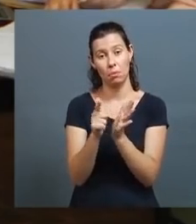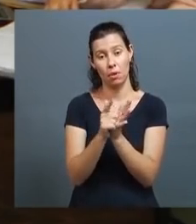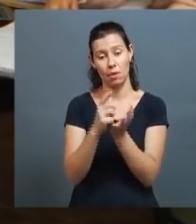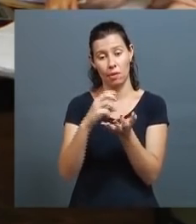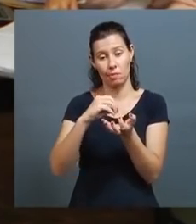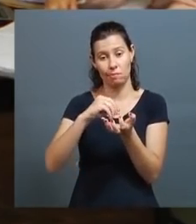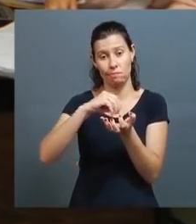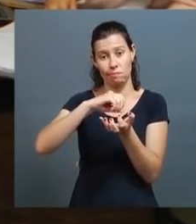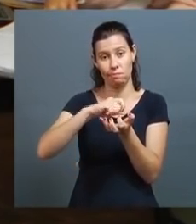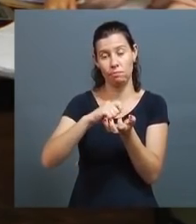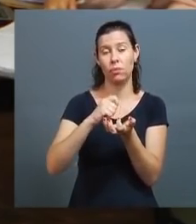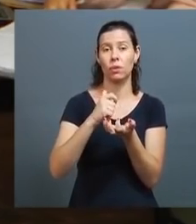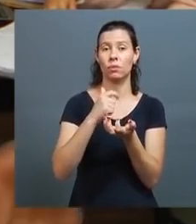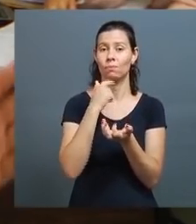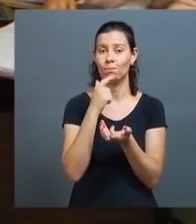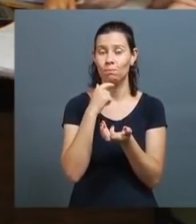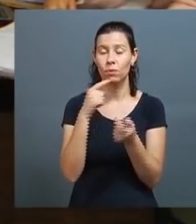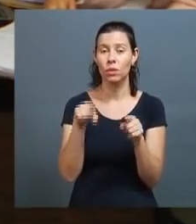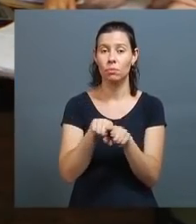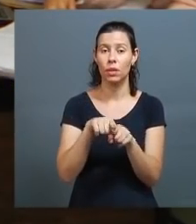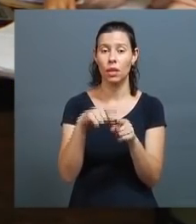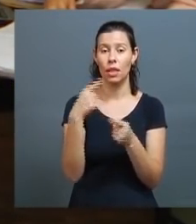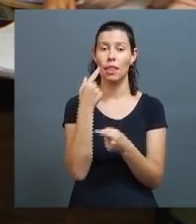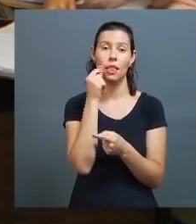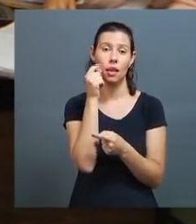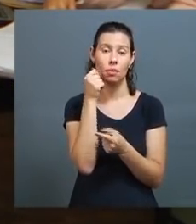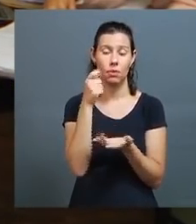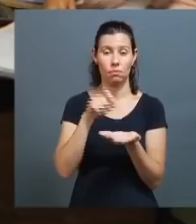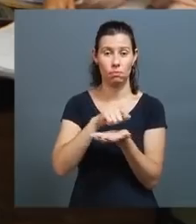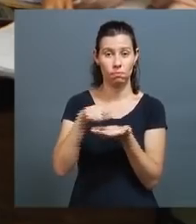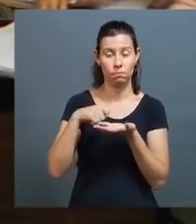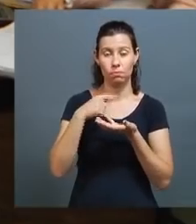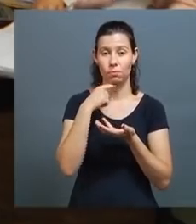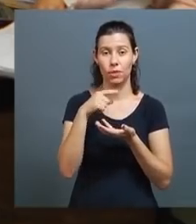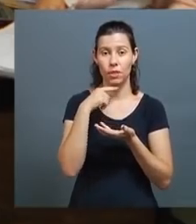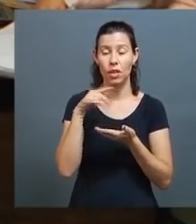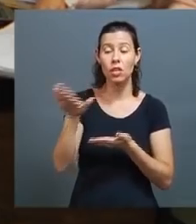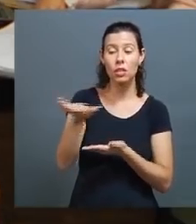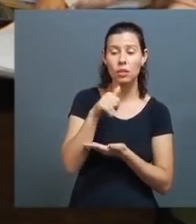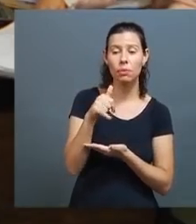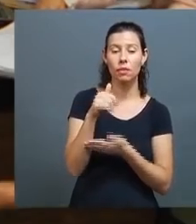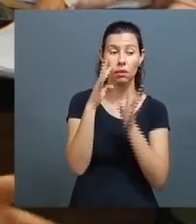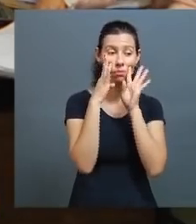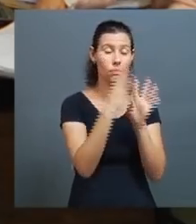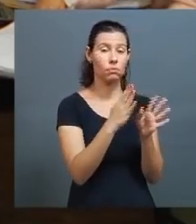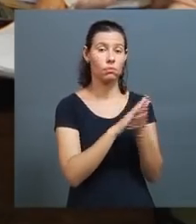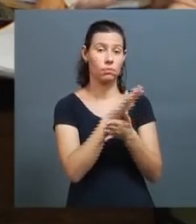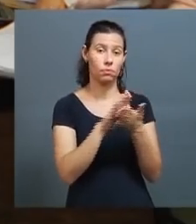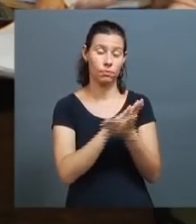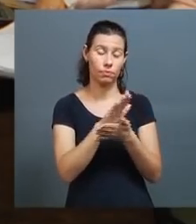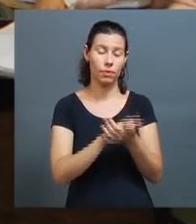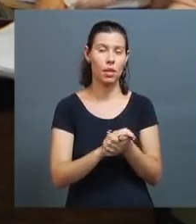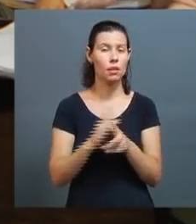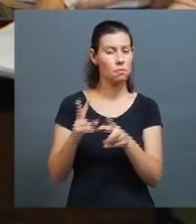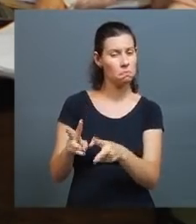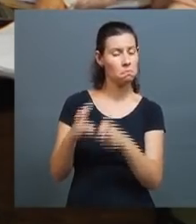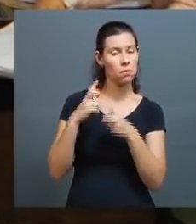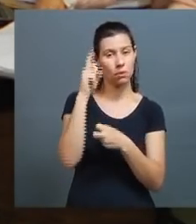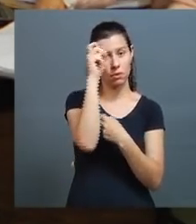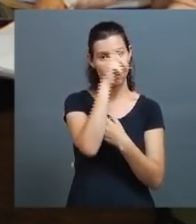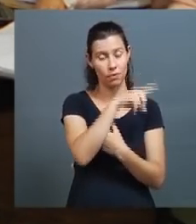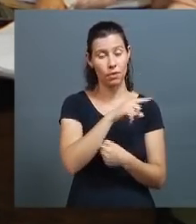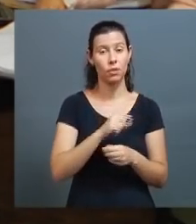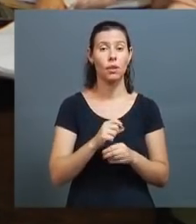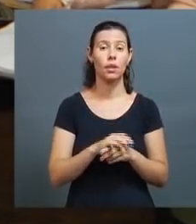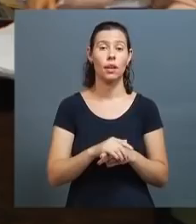Não conseguia a gente conversar, às vezes chamava, ele não atendia. Aí essas poucas dificuldades que a gente tem no dia a dia, a